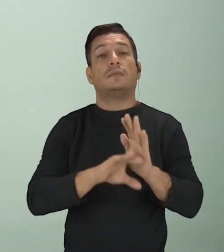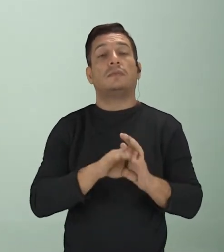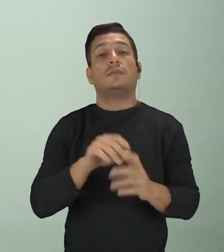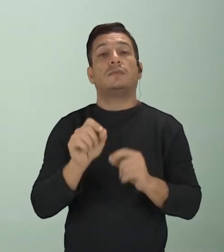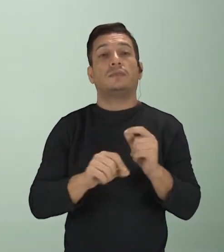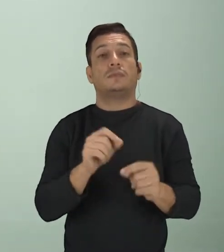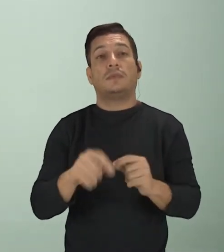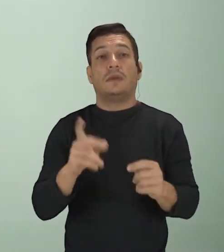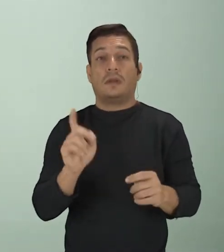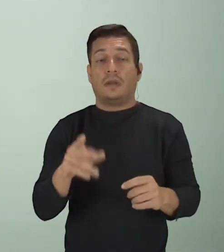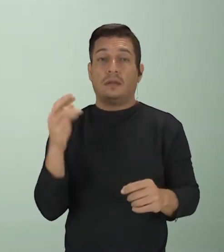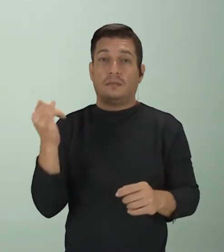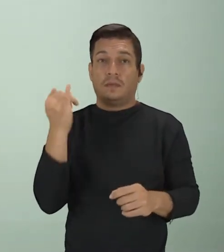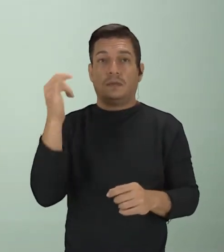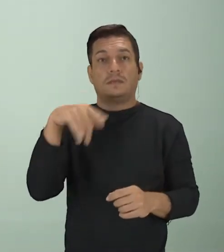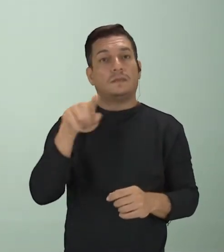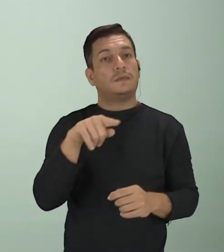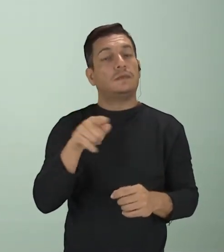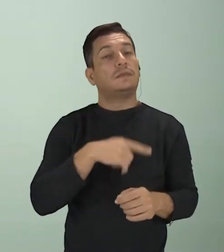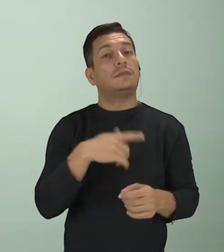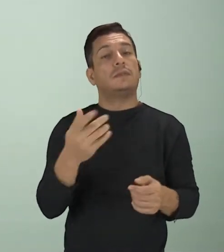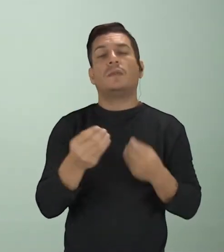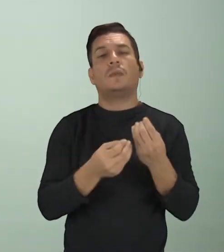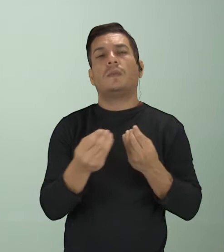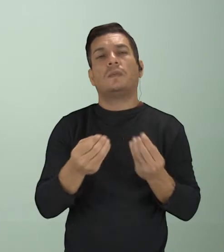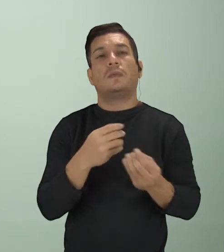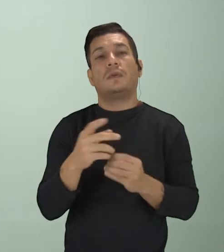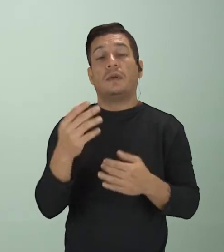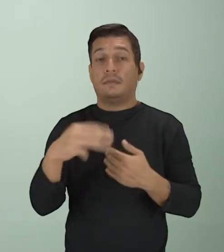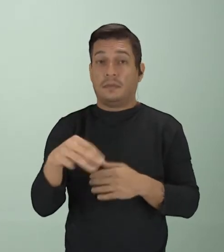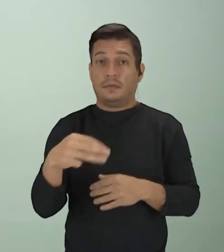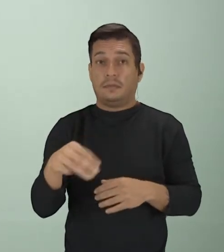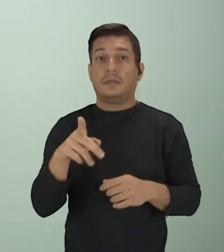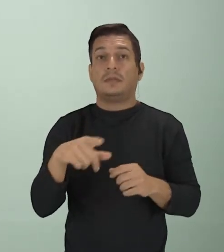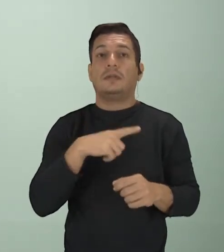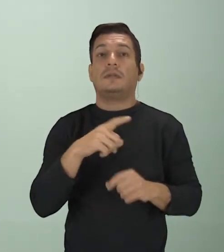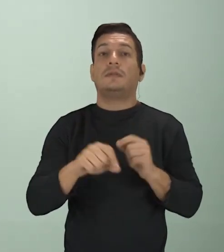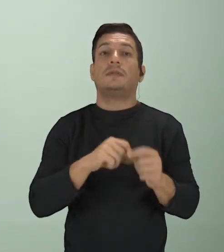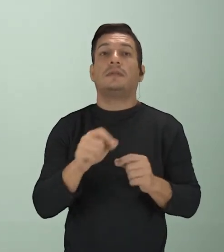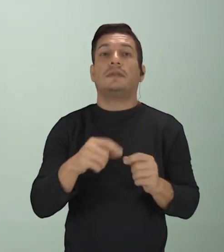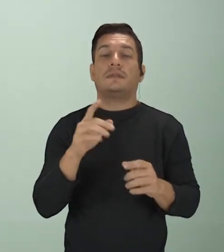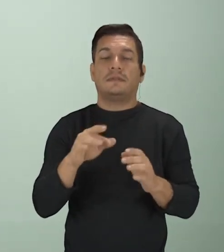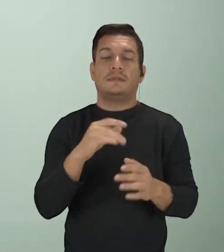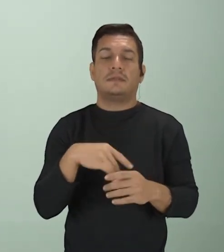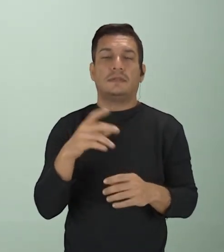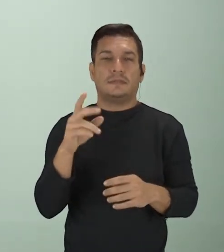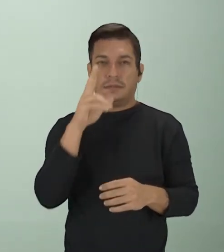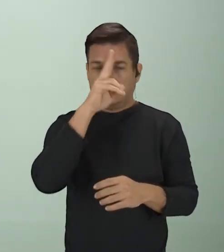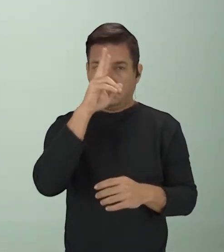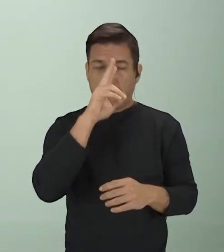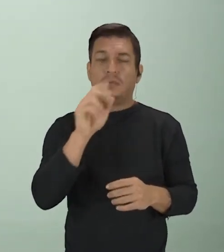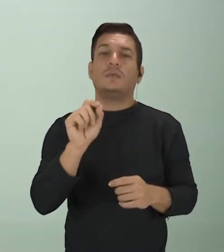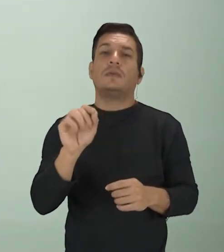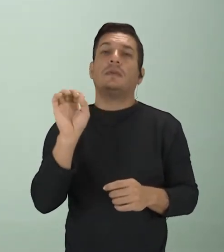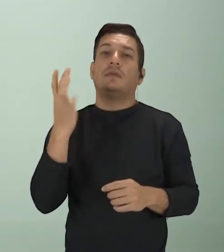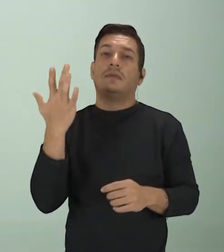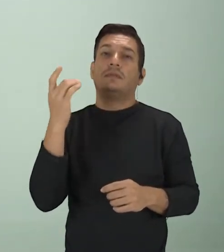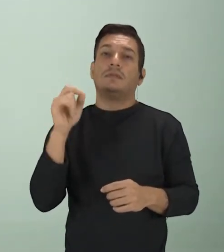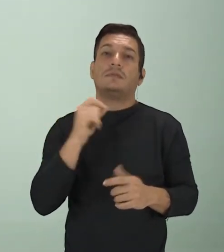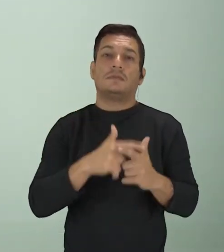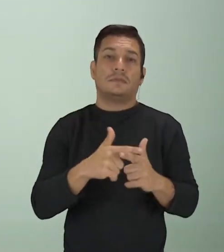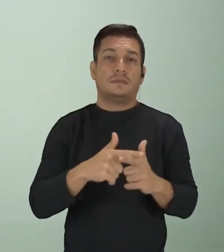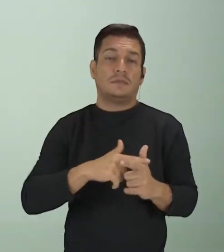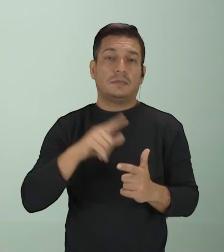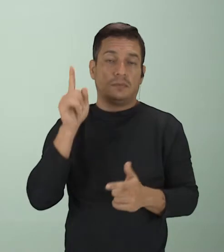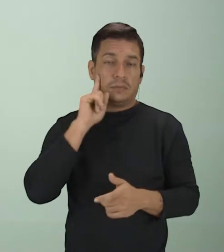são de grande relevância para você. Como assim? A matemática tem seus dilemas em relação a quê? Ao que acontece com problemas